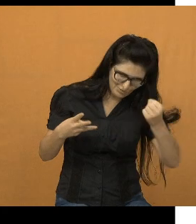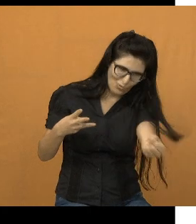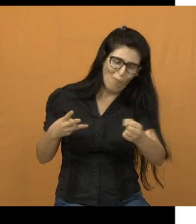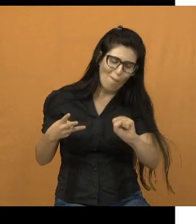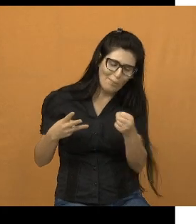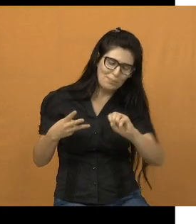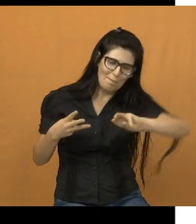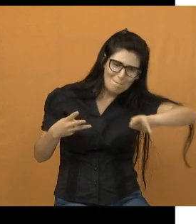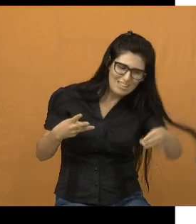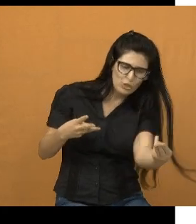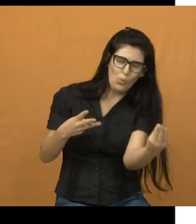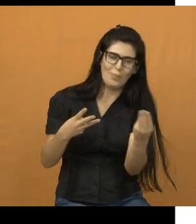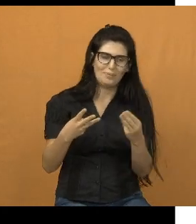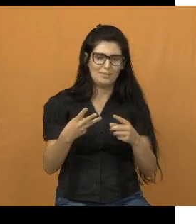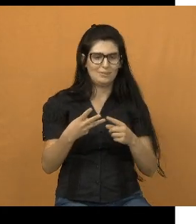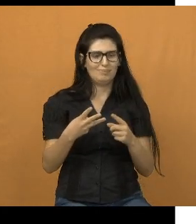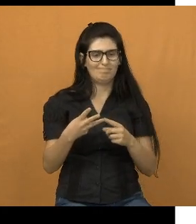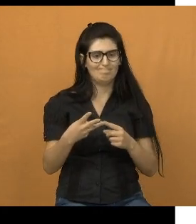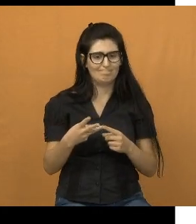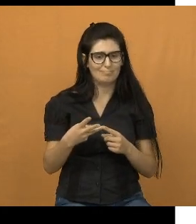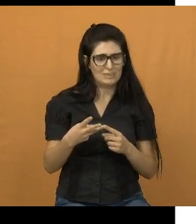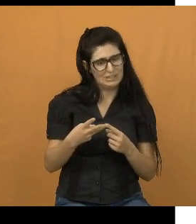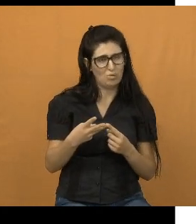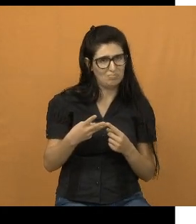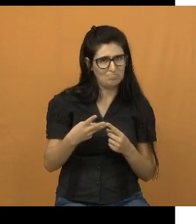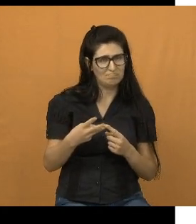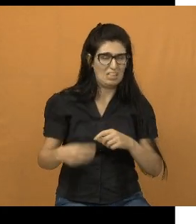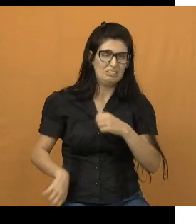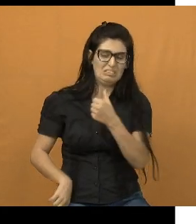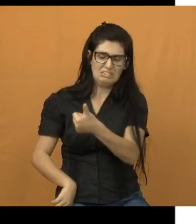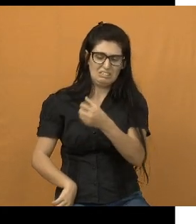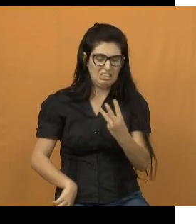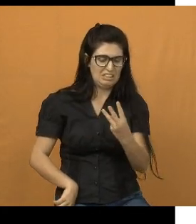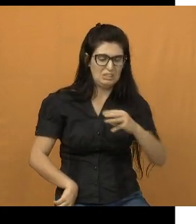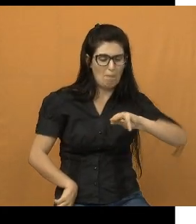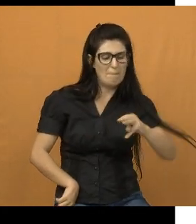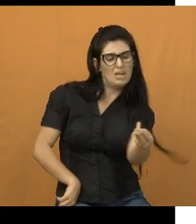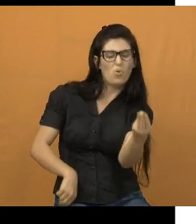12, 13 milhões a mais de reais no ano.